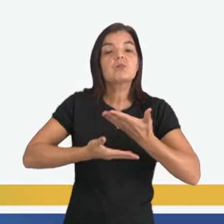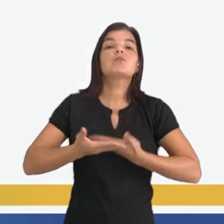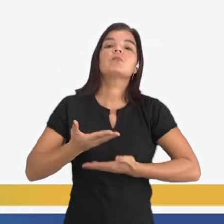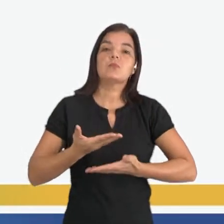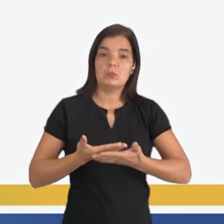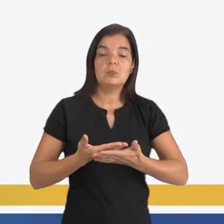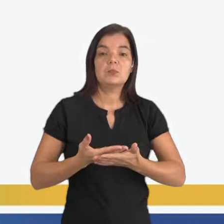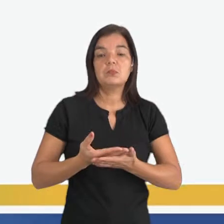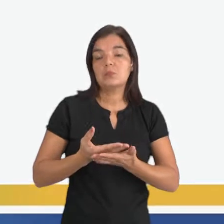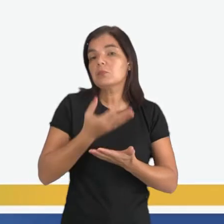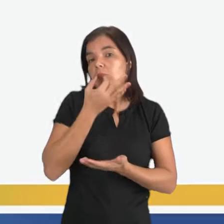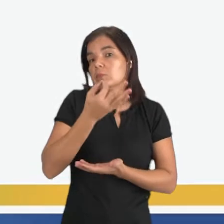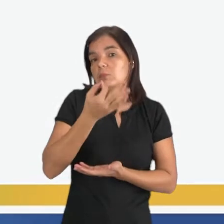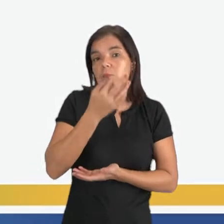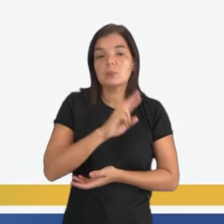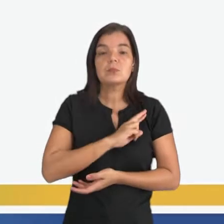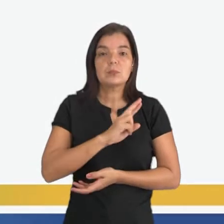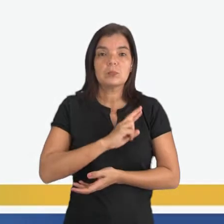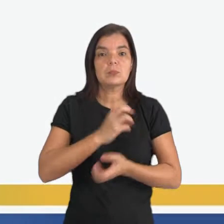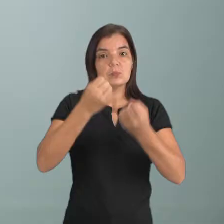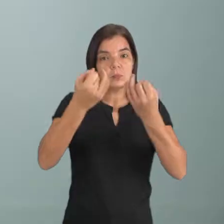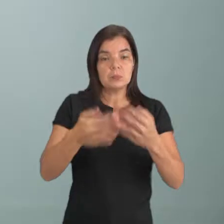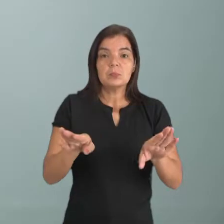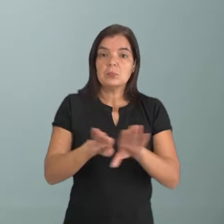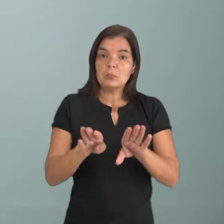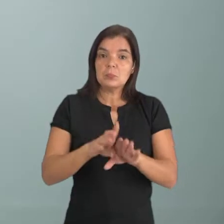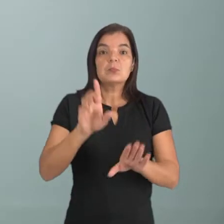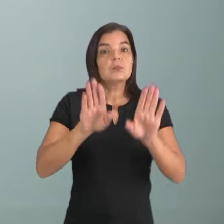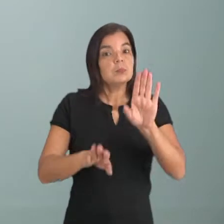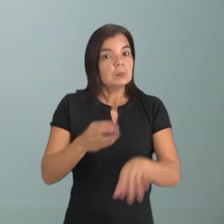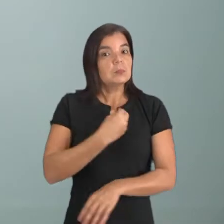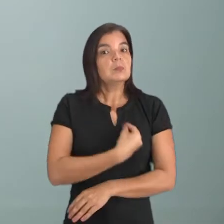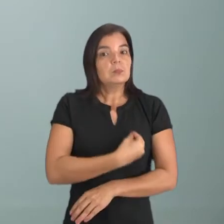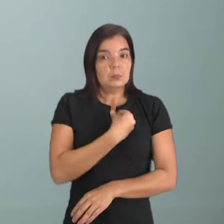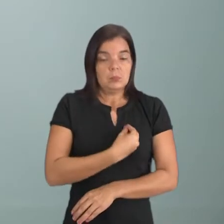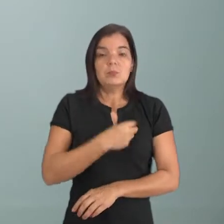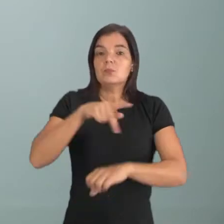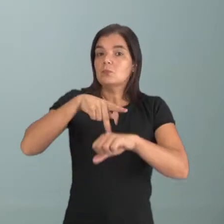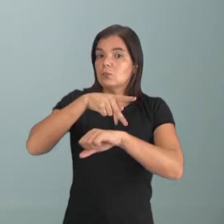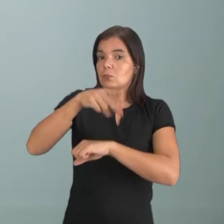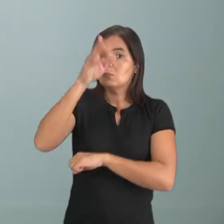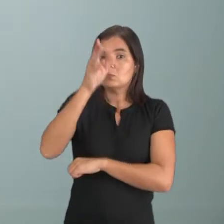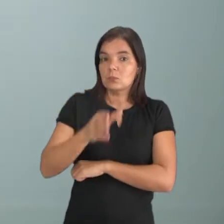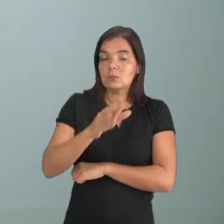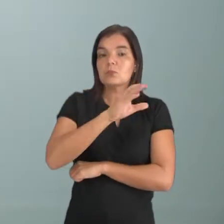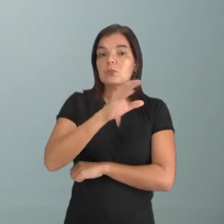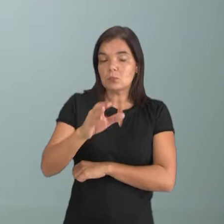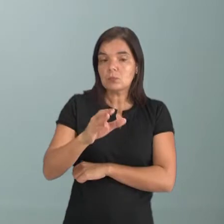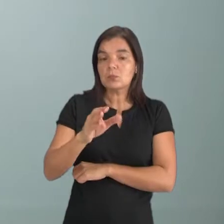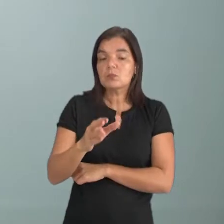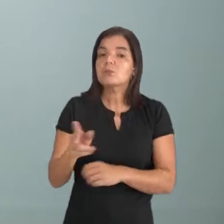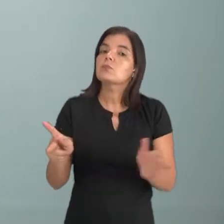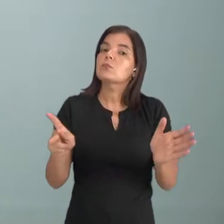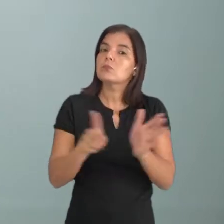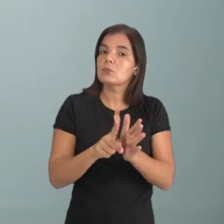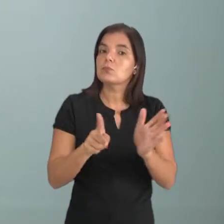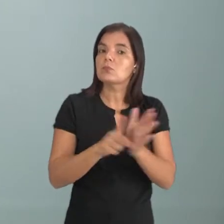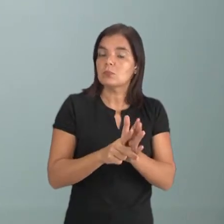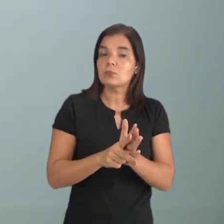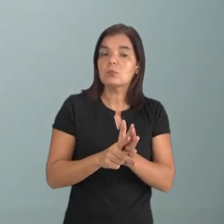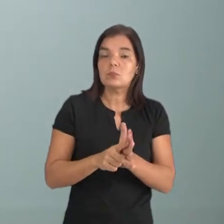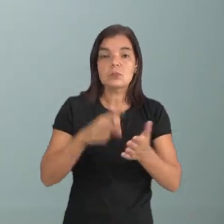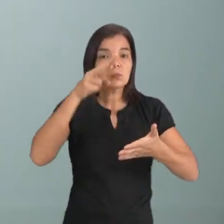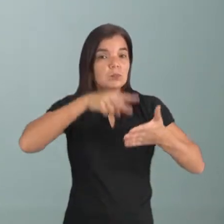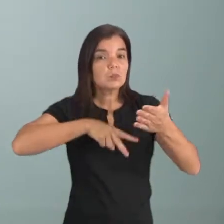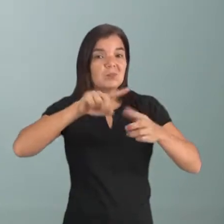uma opção religiosa. É aquilo que eu falei, às vezes você vive no país católico, você faz parte daquelas liturgias,